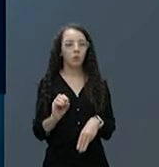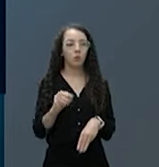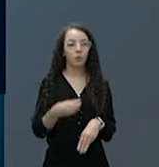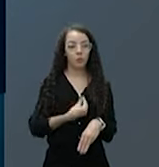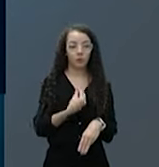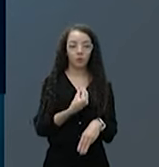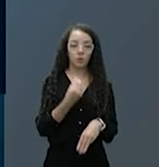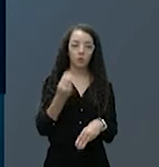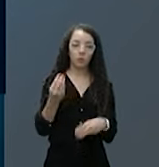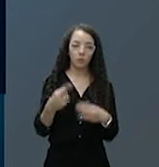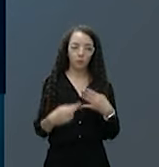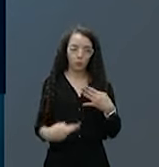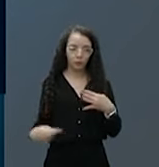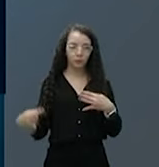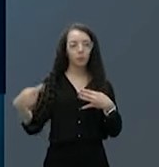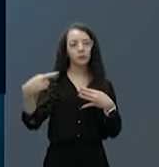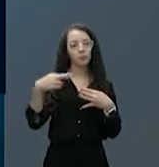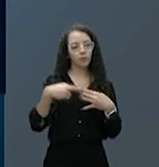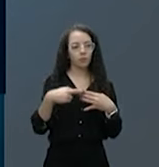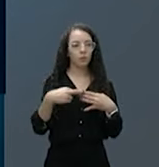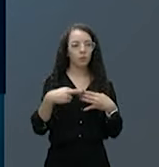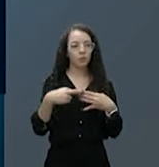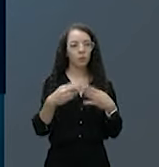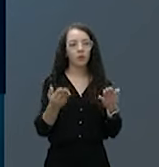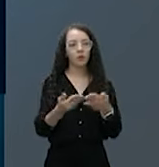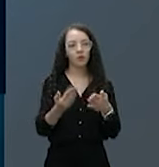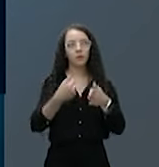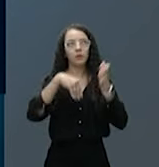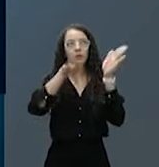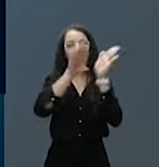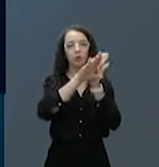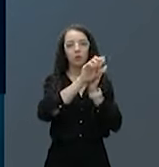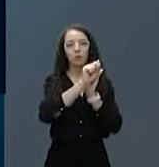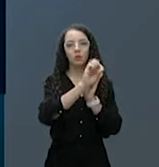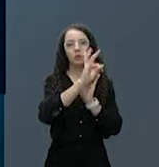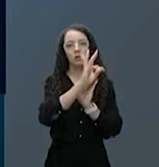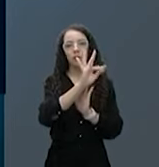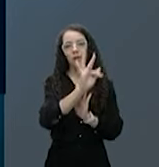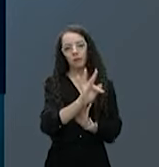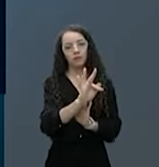E vai subir para o Supremo, e o Supremo vai interpretar